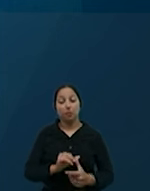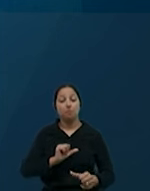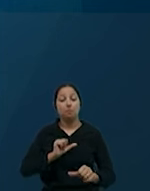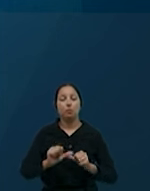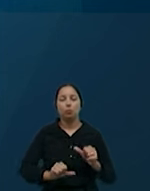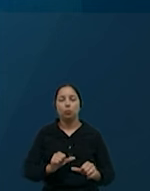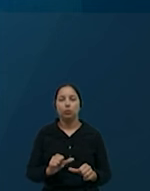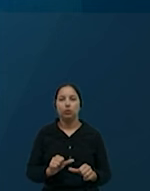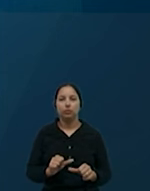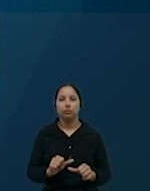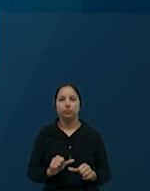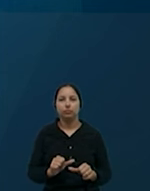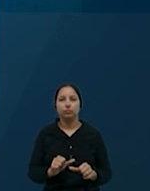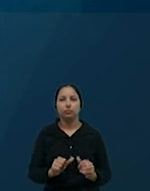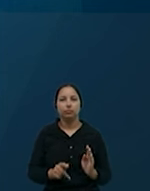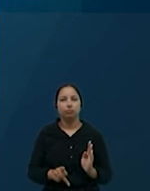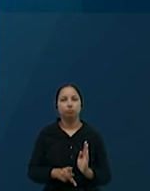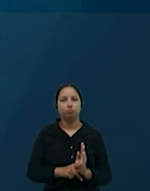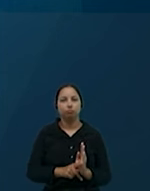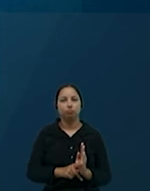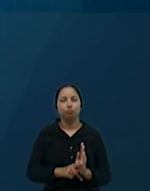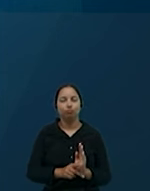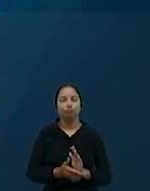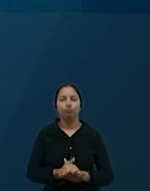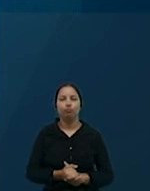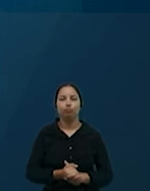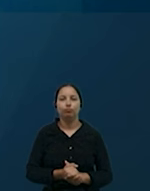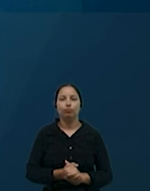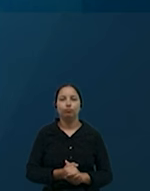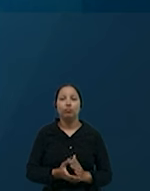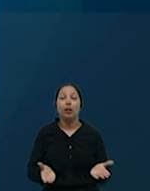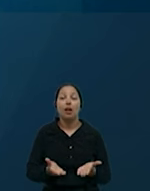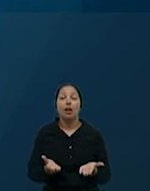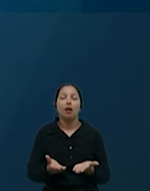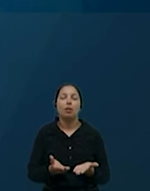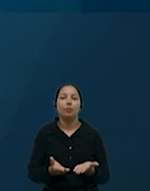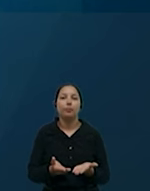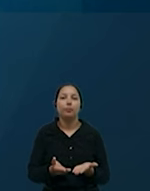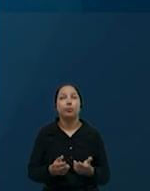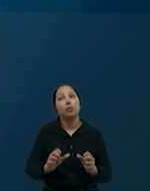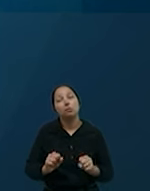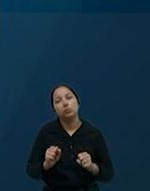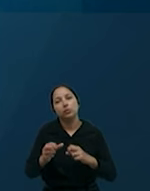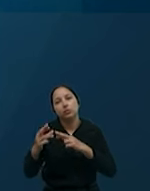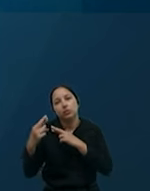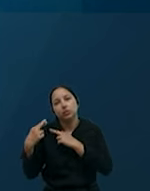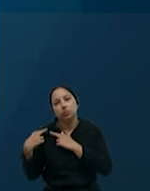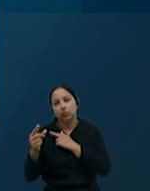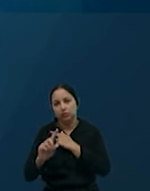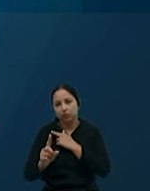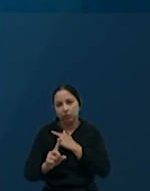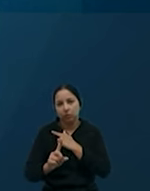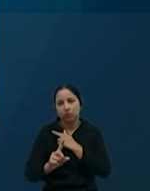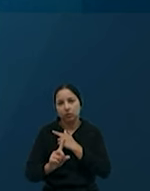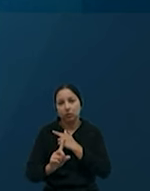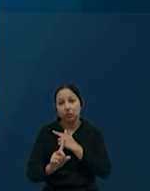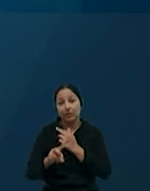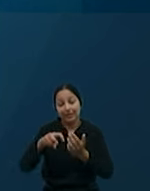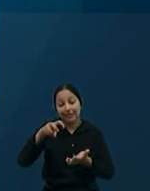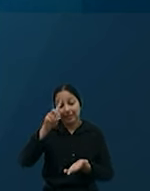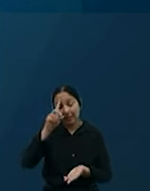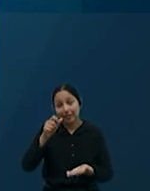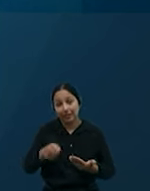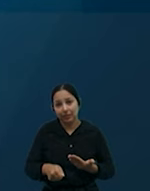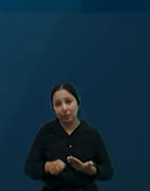esse princípio da causalidade. Ele passa, sim, a ser... Ele pode não ter sido responsável pelo ajuizamento da execução, mas ele passa a ser